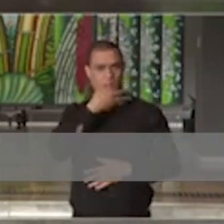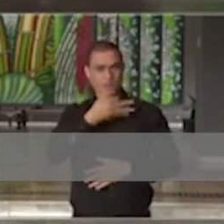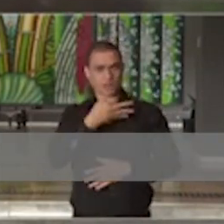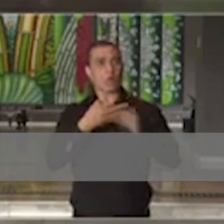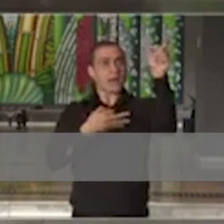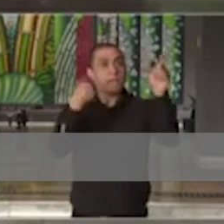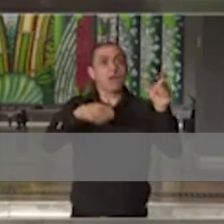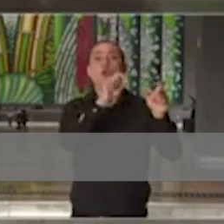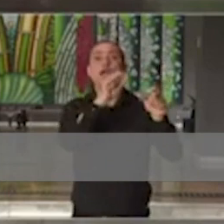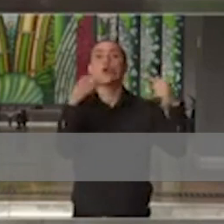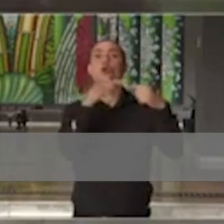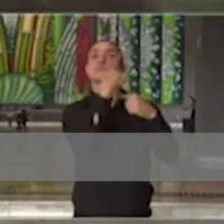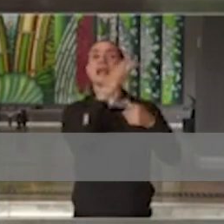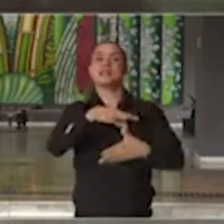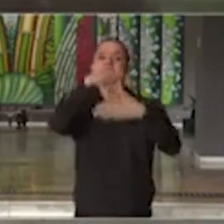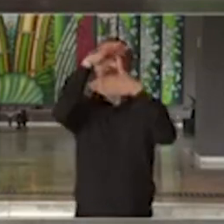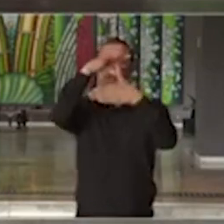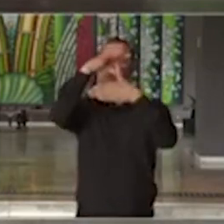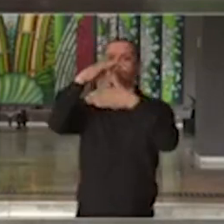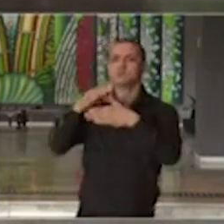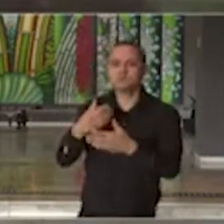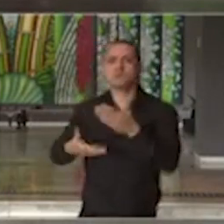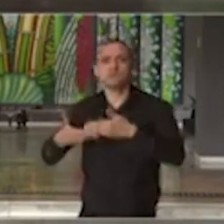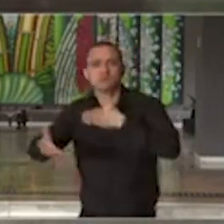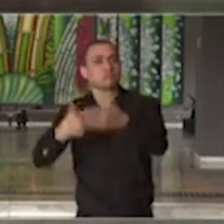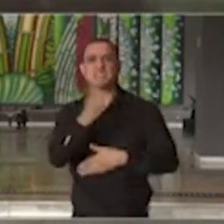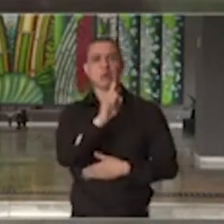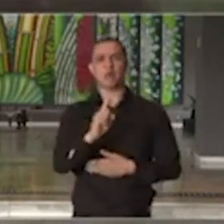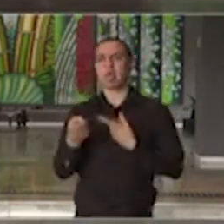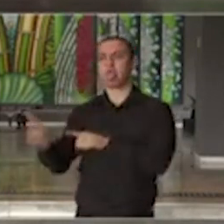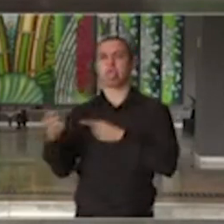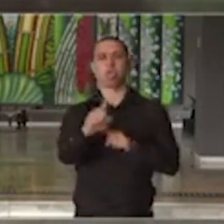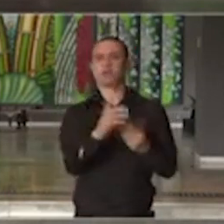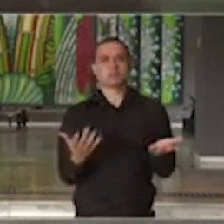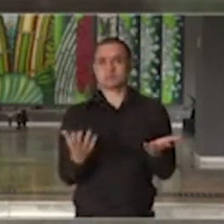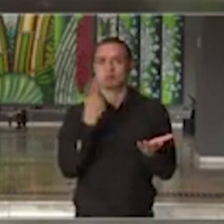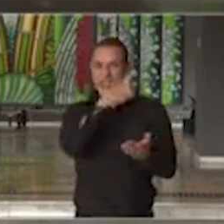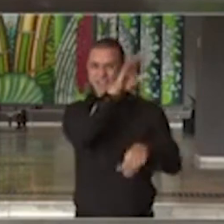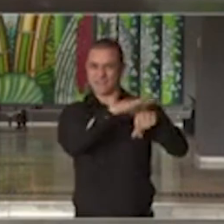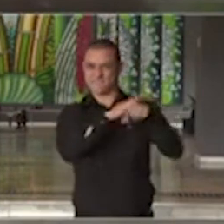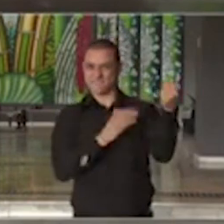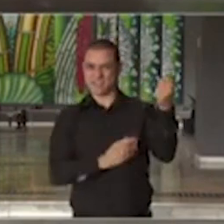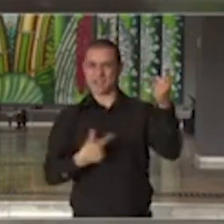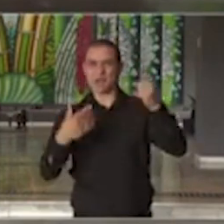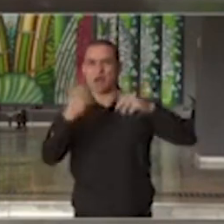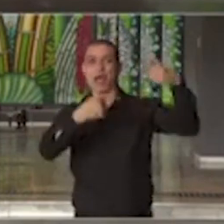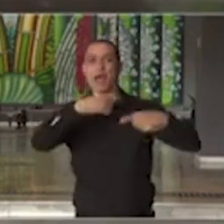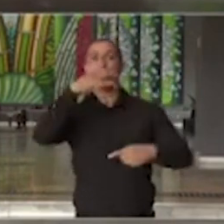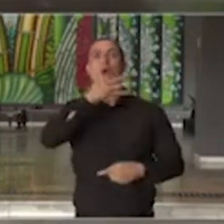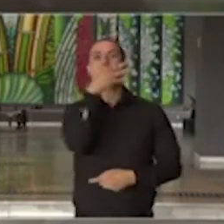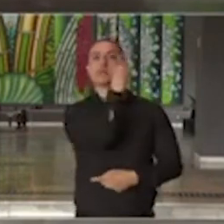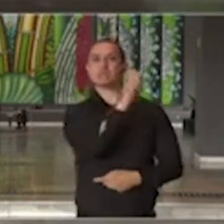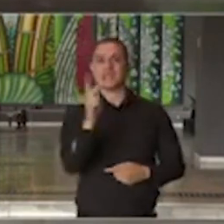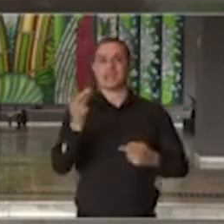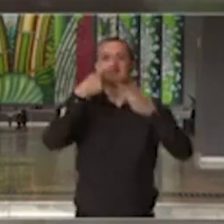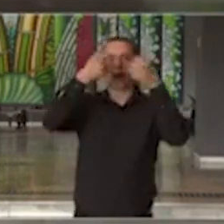deveria liderar o país e não conflagrar o país como ele tem feito com as suas posições, com as suas